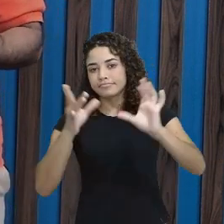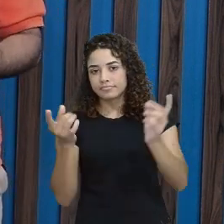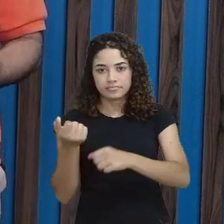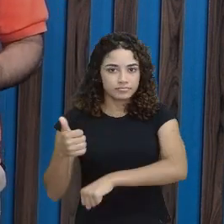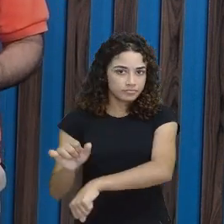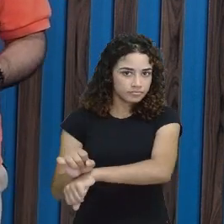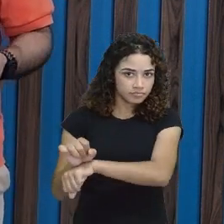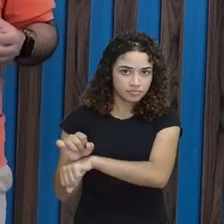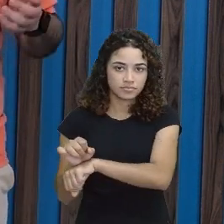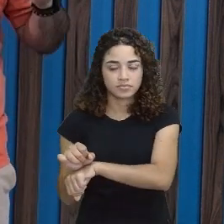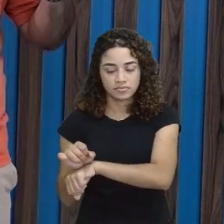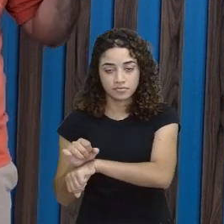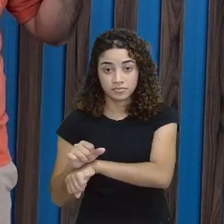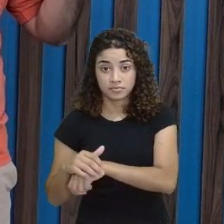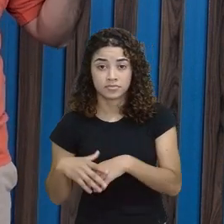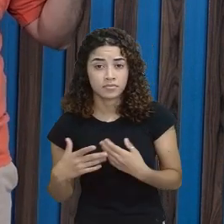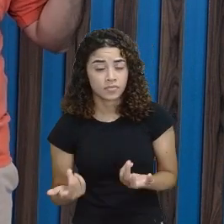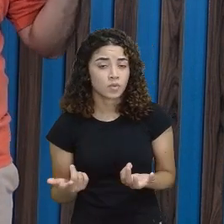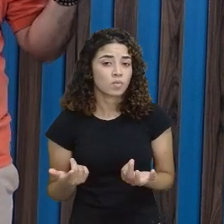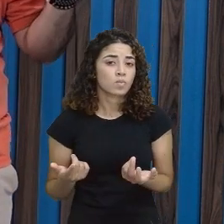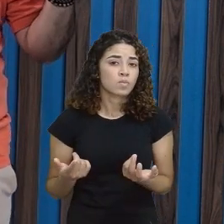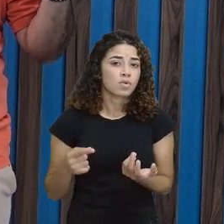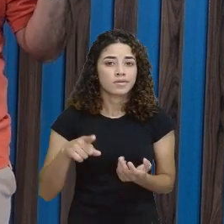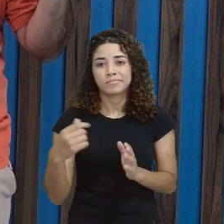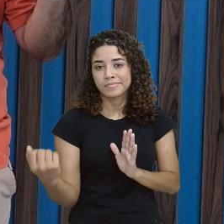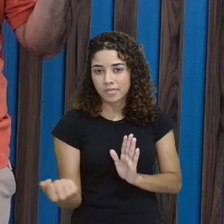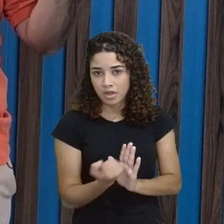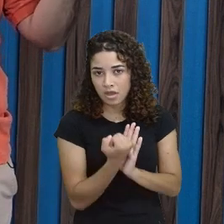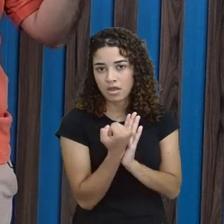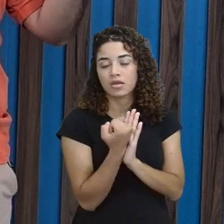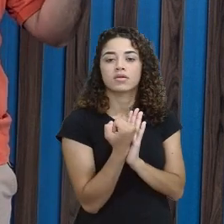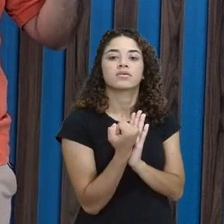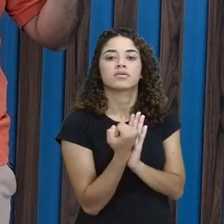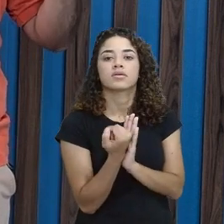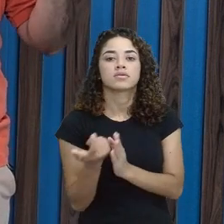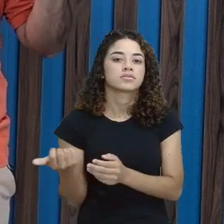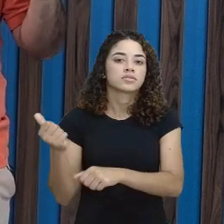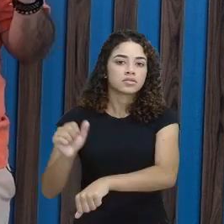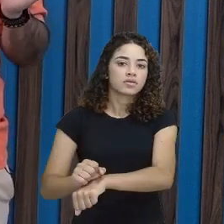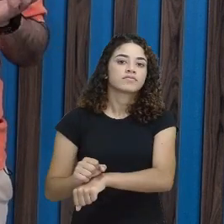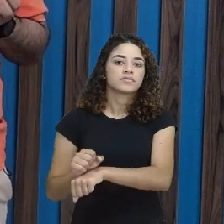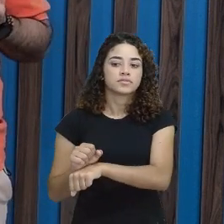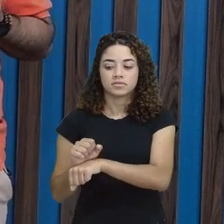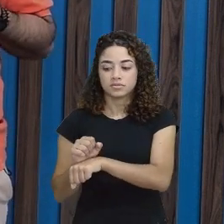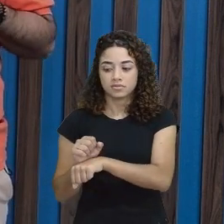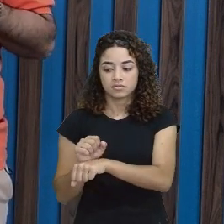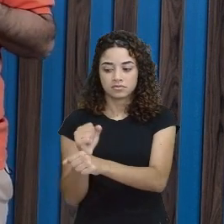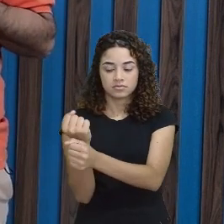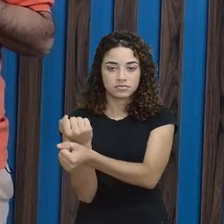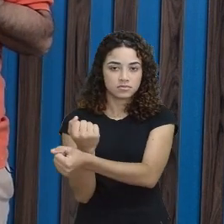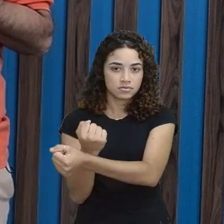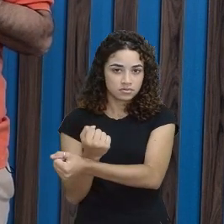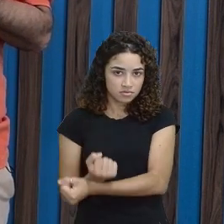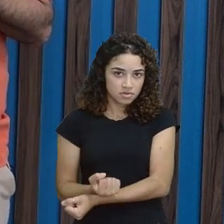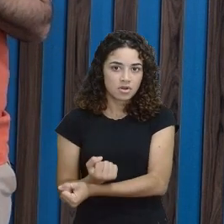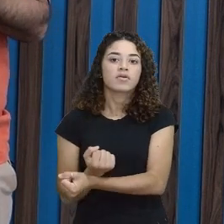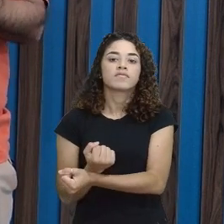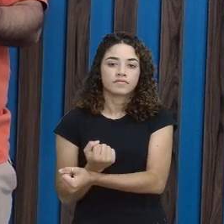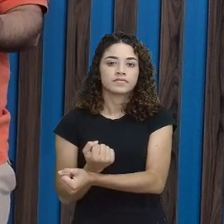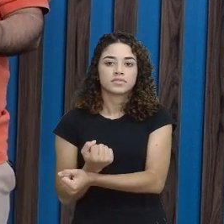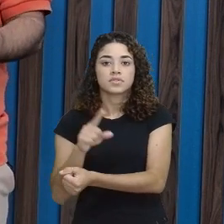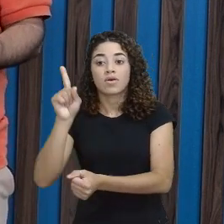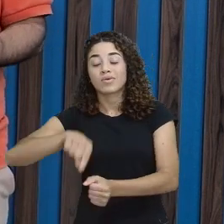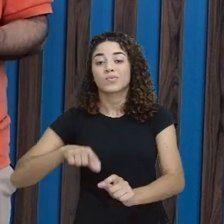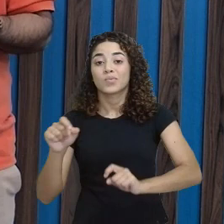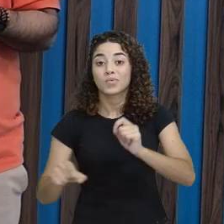os escravos. E essa marca, né, a escravidão, ela imprime uma